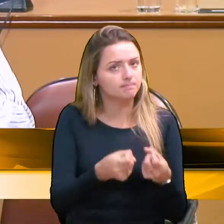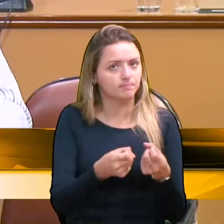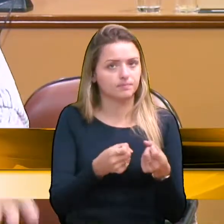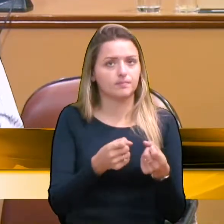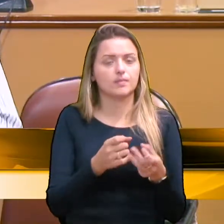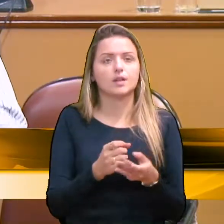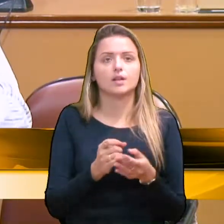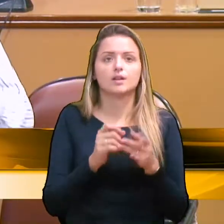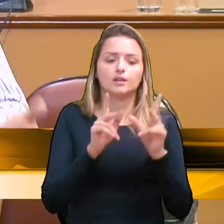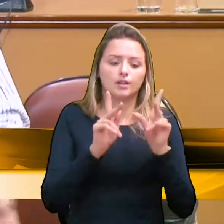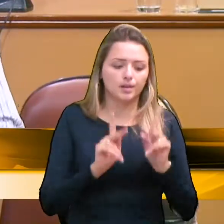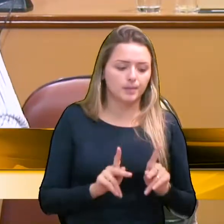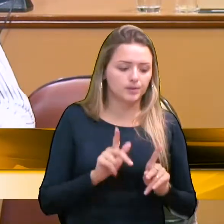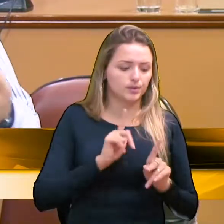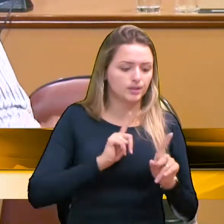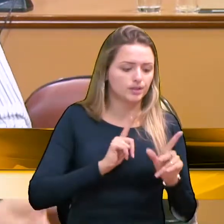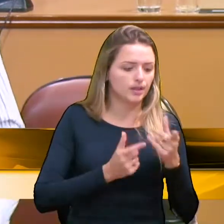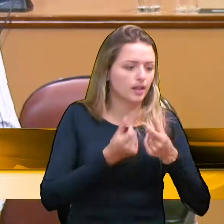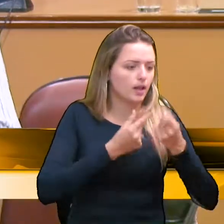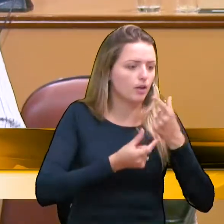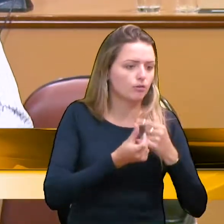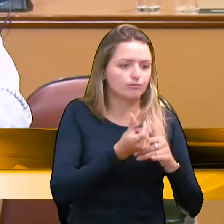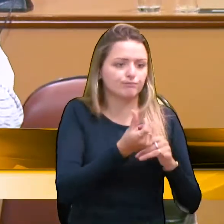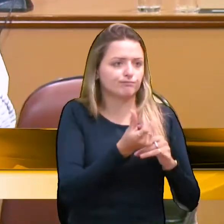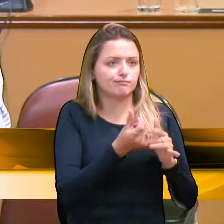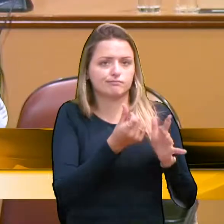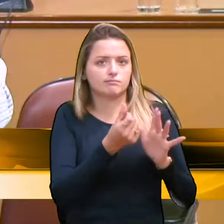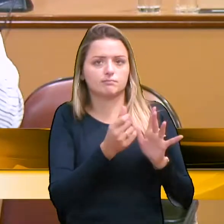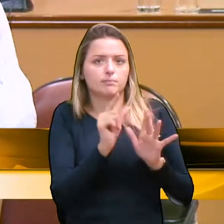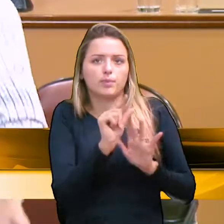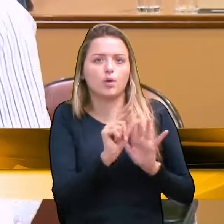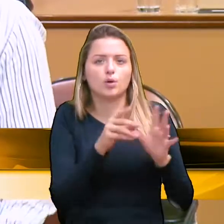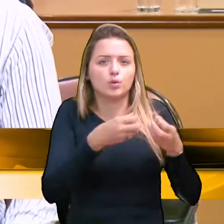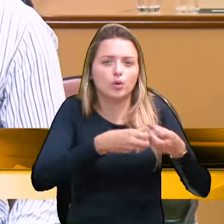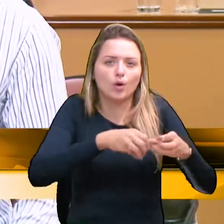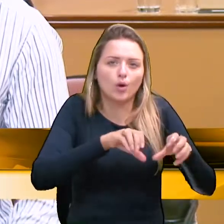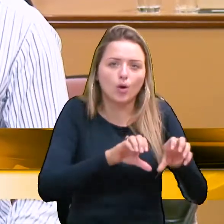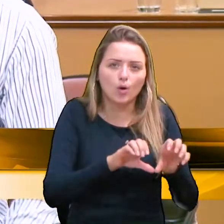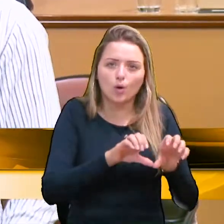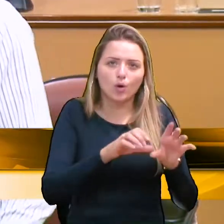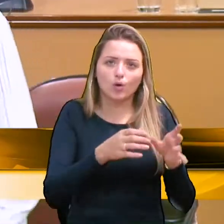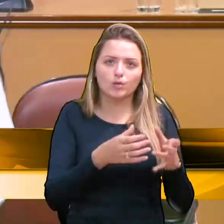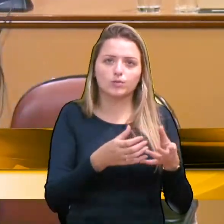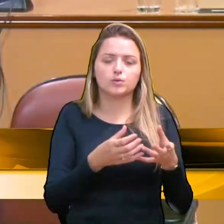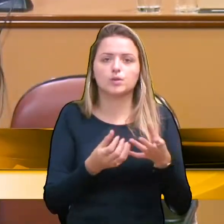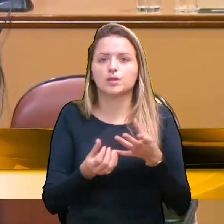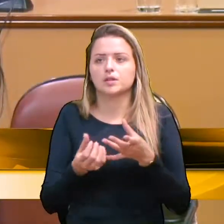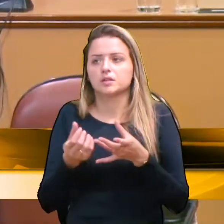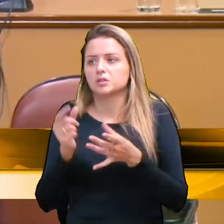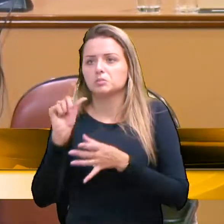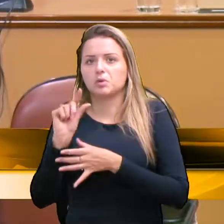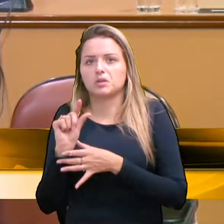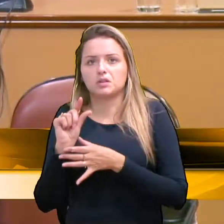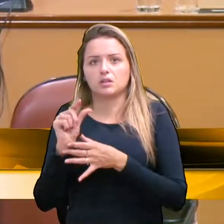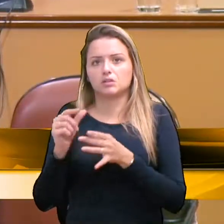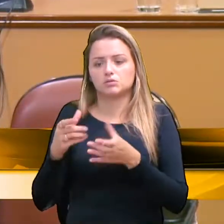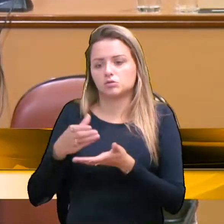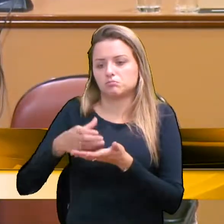o pequeno que tem lá aquela meia dúzia de ovos, enfim, aquele meia dúzia de potes de mel, mas